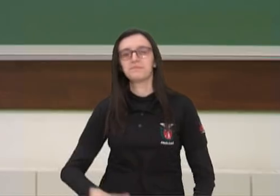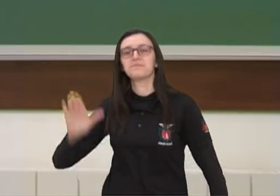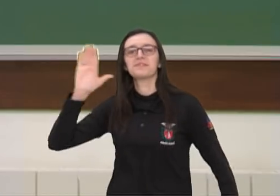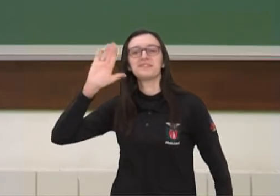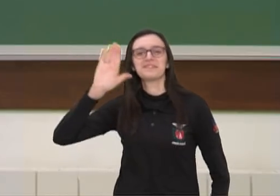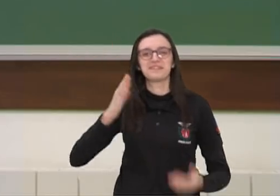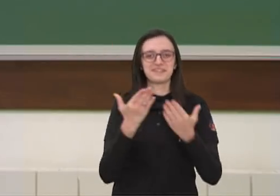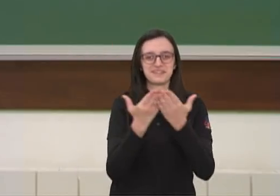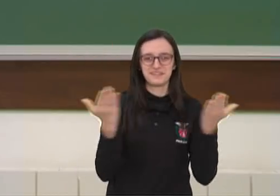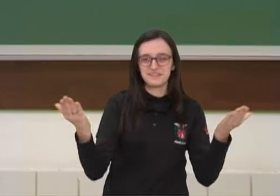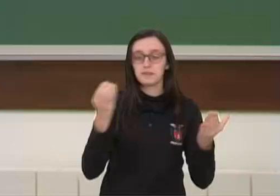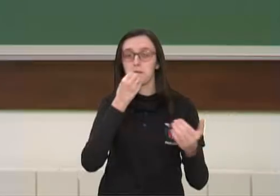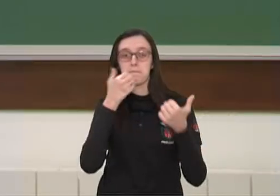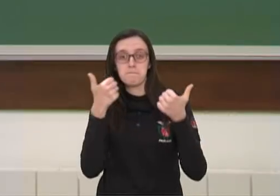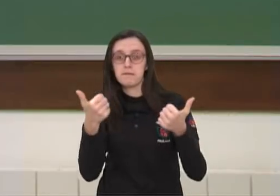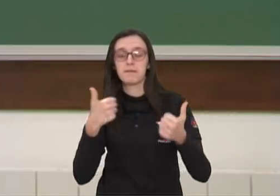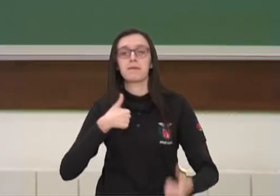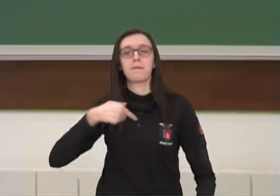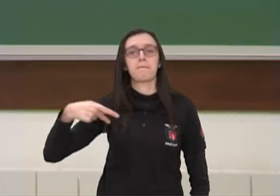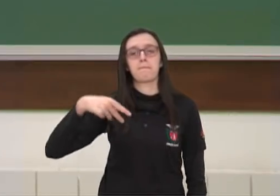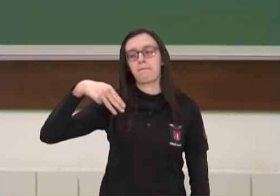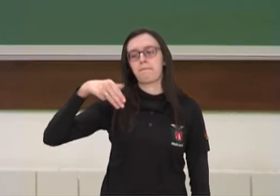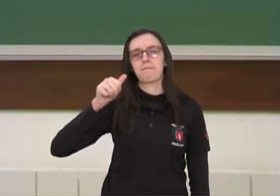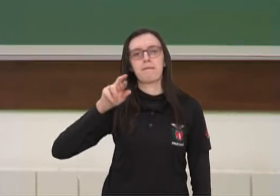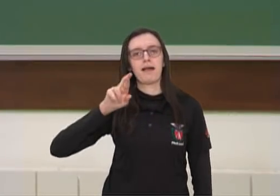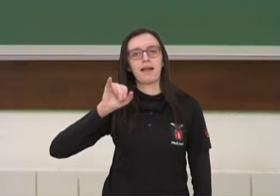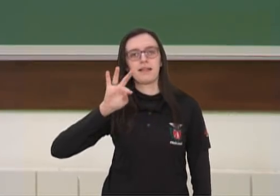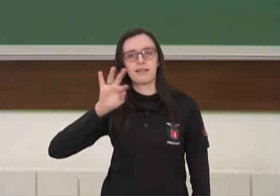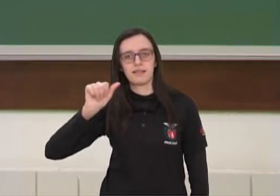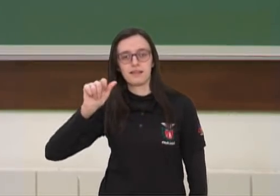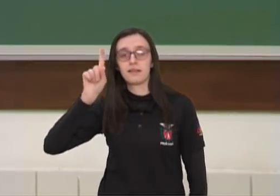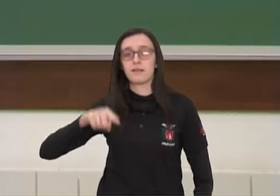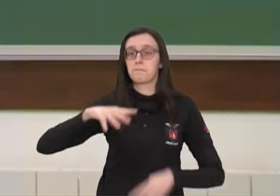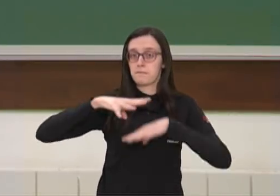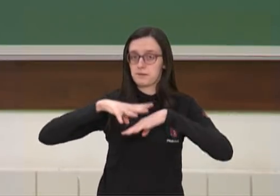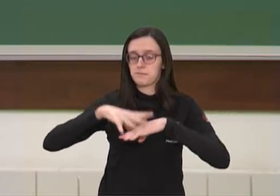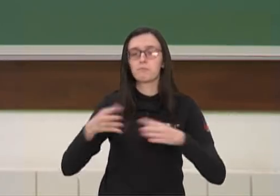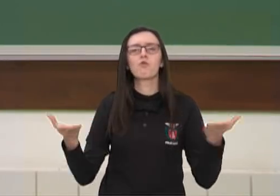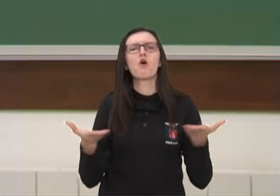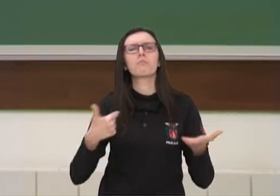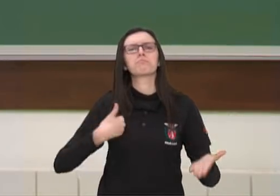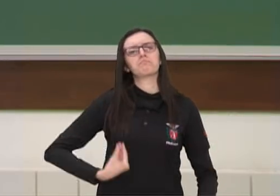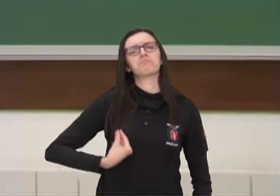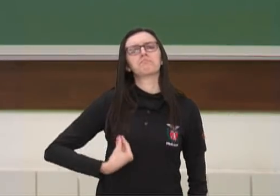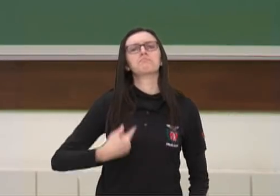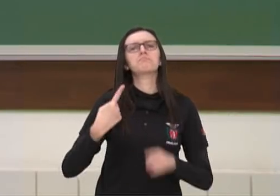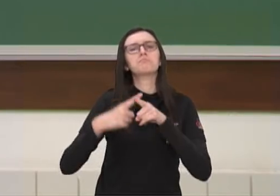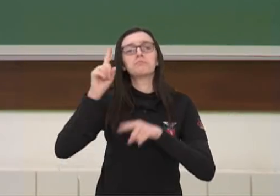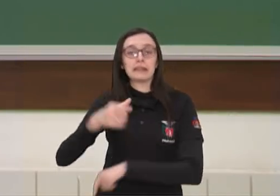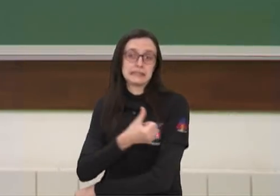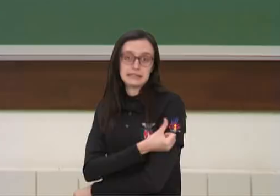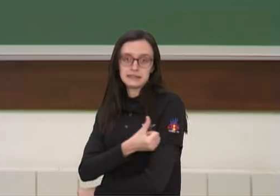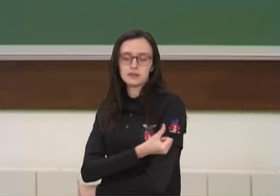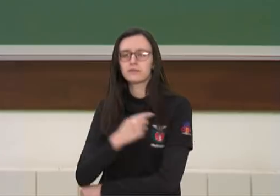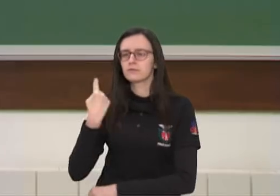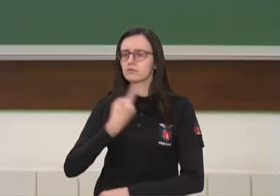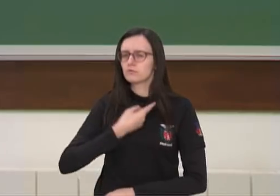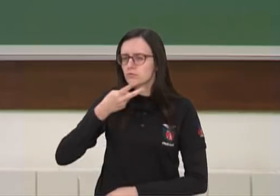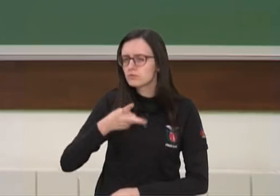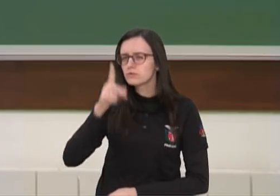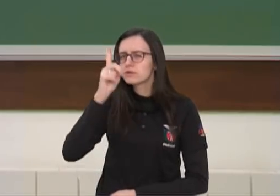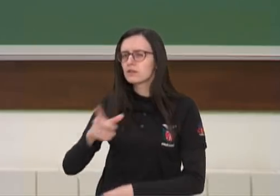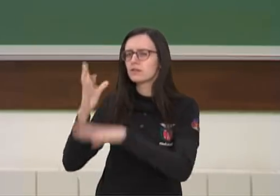Olá pessoal, tudo bem? Sou a professora Marita de Matemática e hoje eu estou aqui com os sextos anos para a gente poder fazer